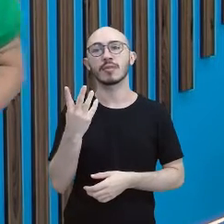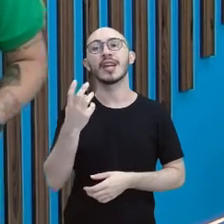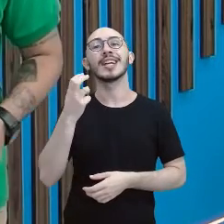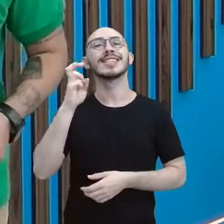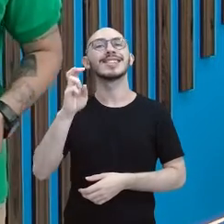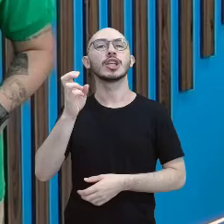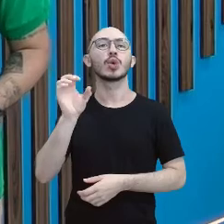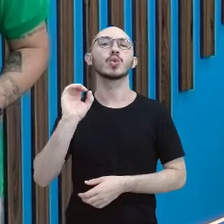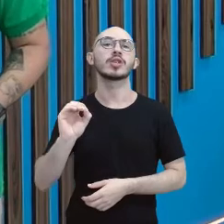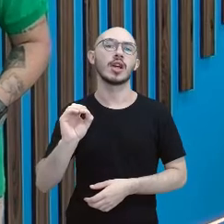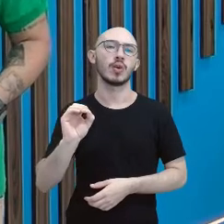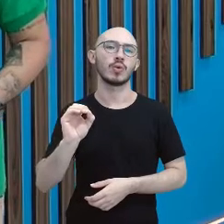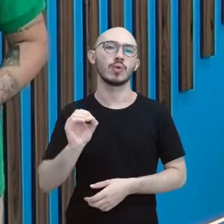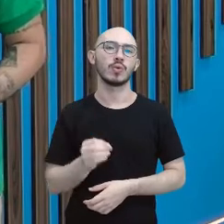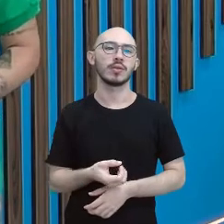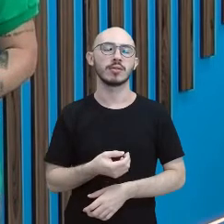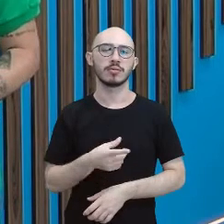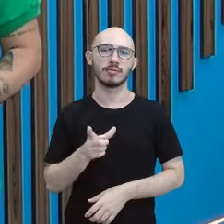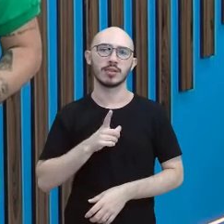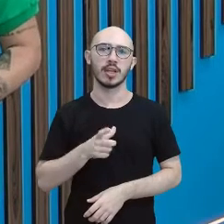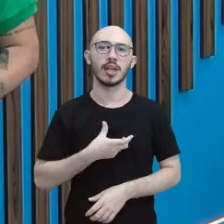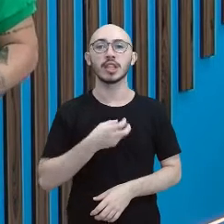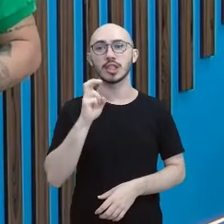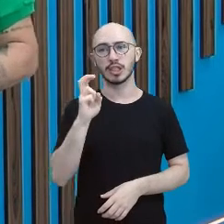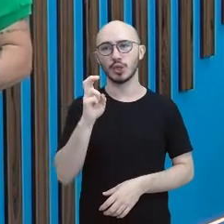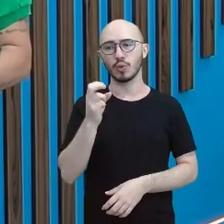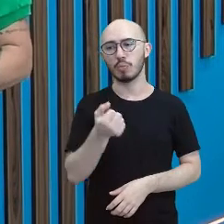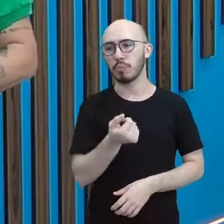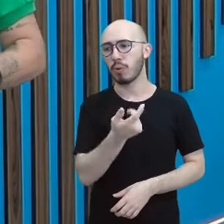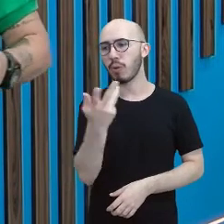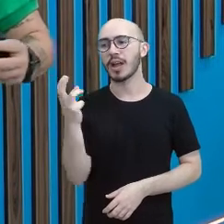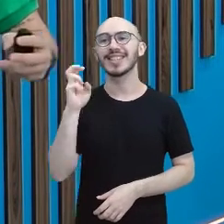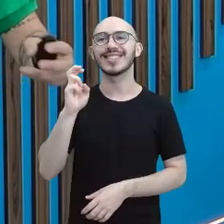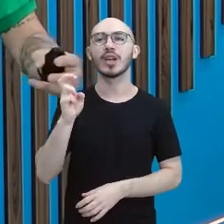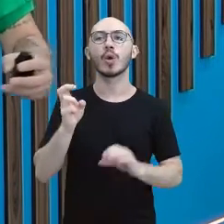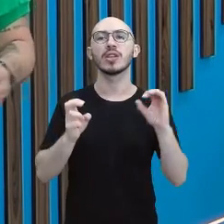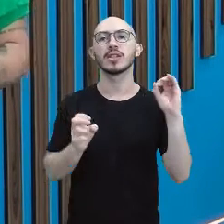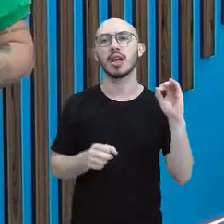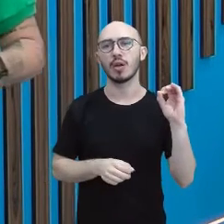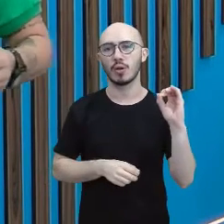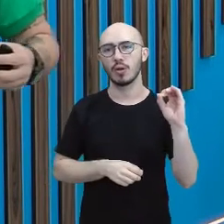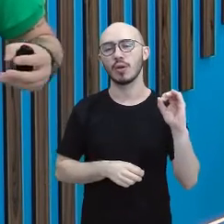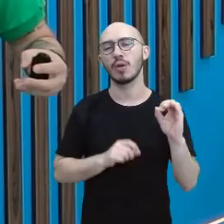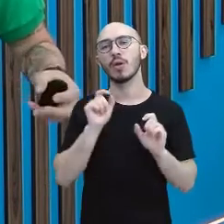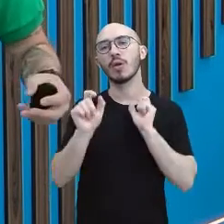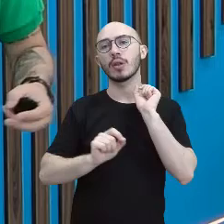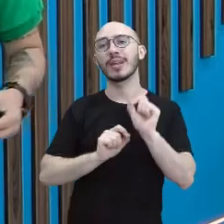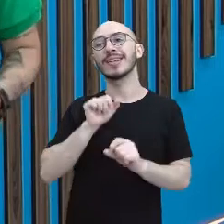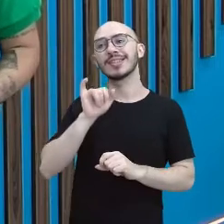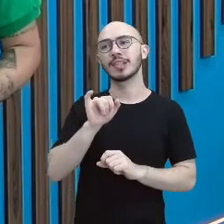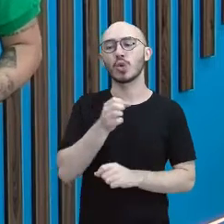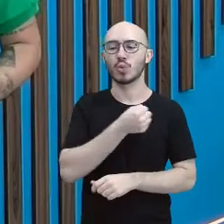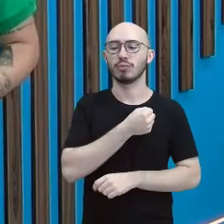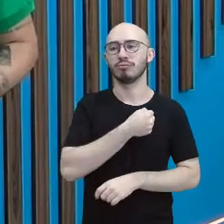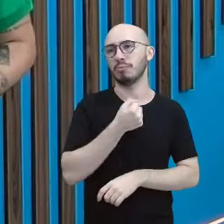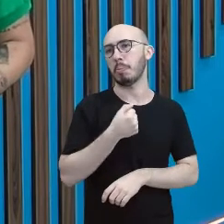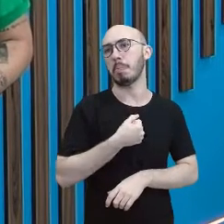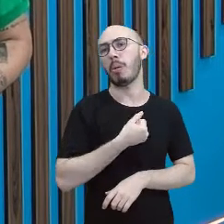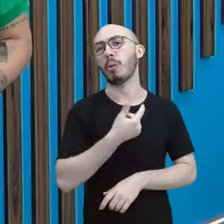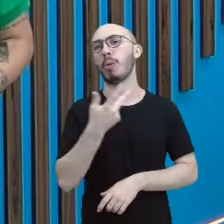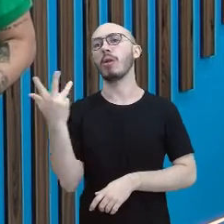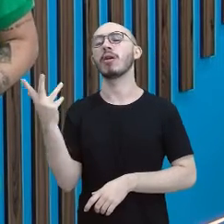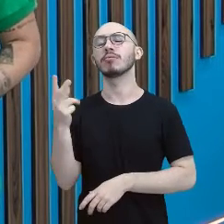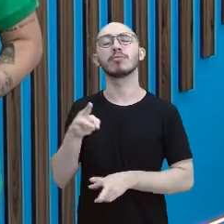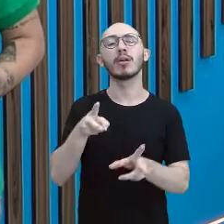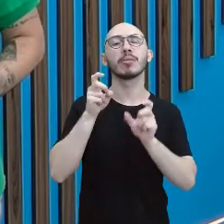5 zeros. Você vai observar que muitas vezes esses números muito grandes e muito pequenos, a gente vai tentar